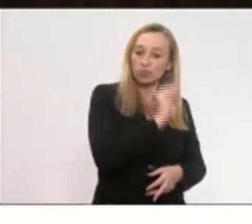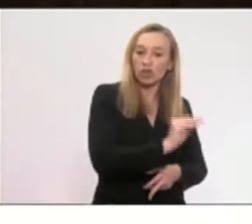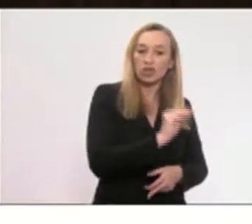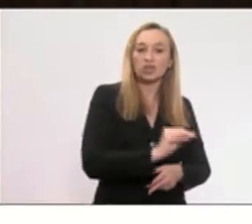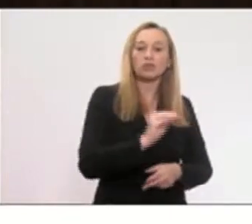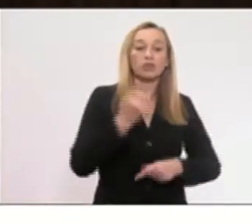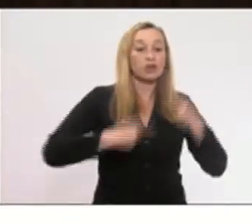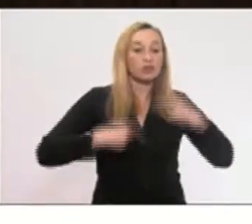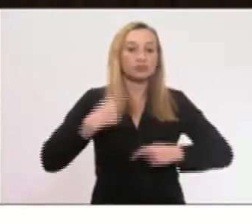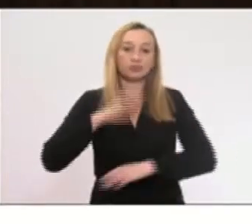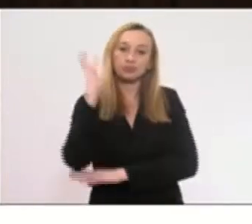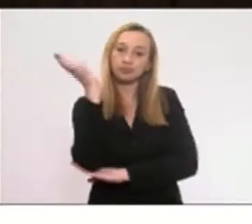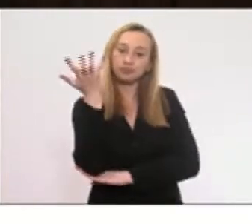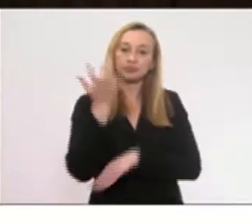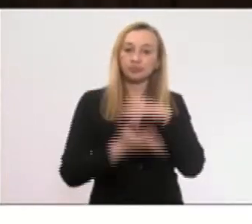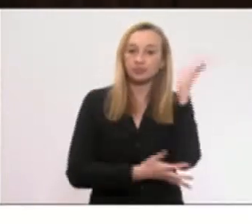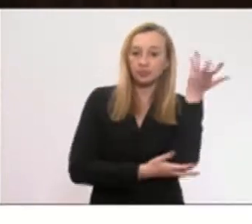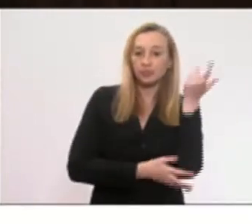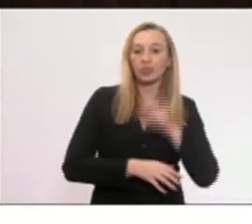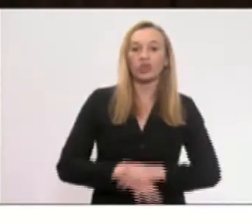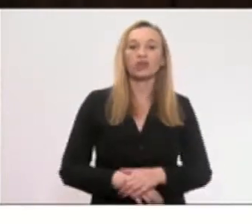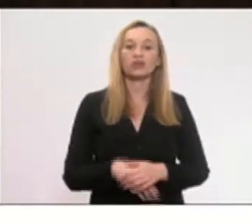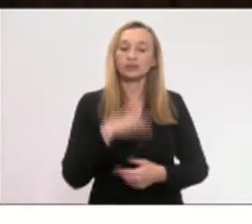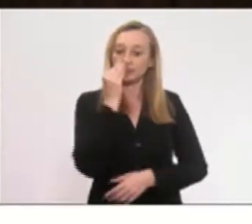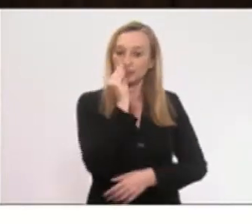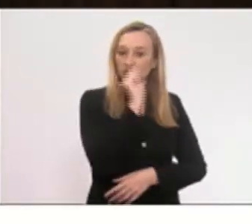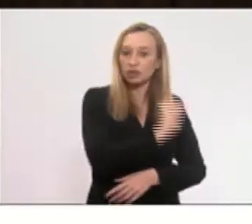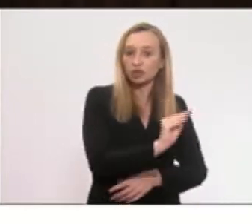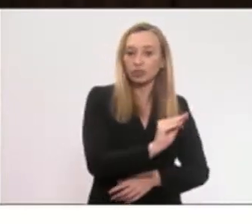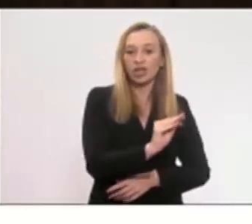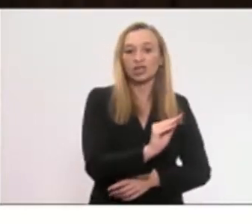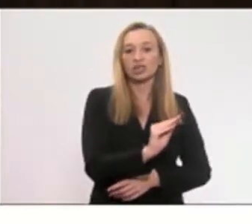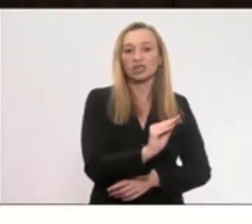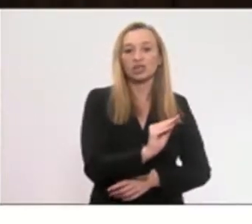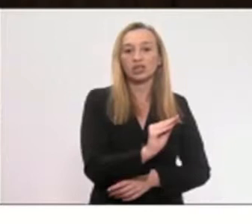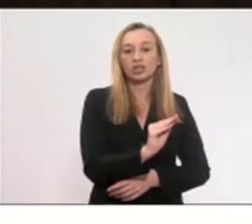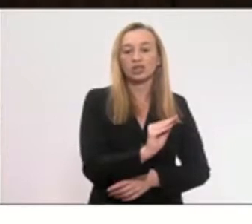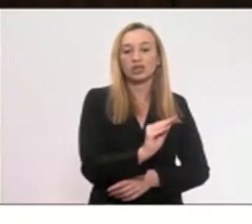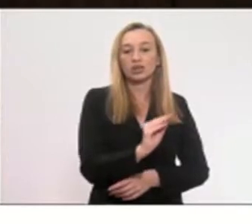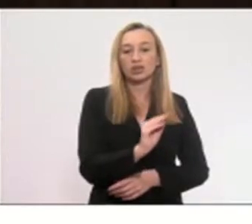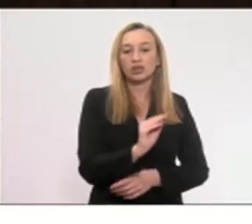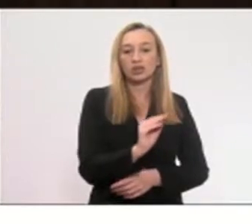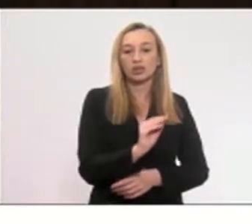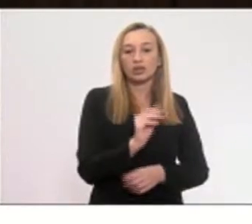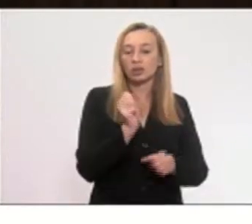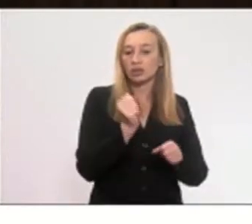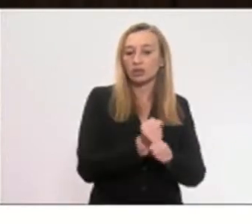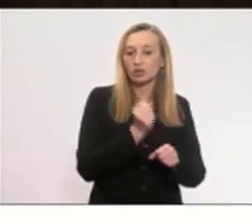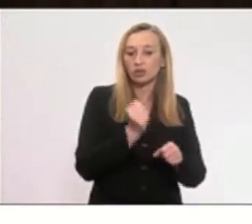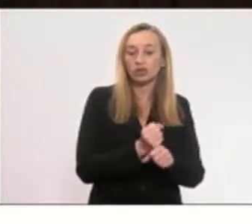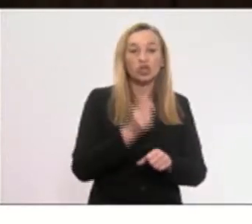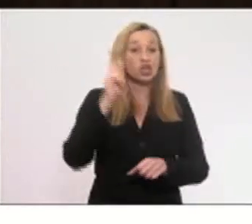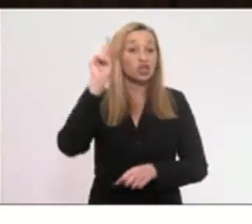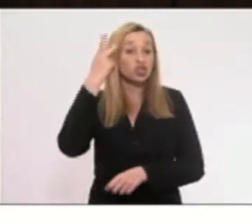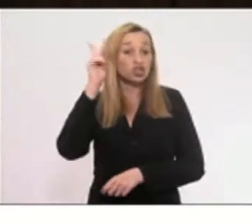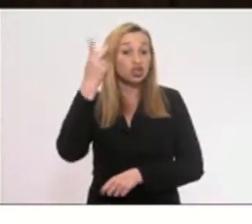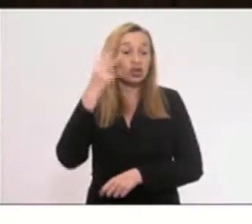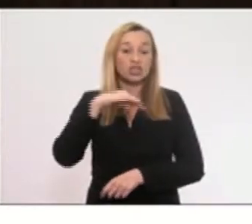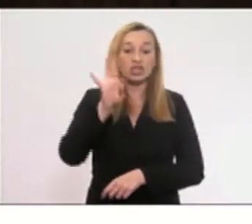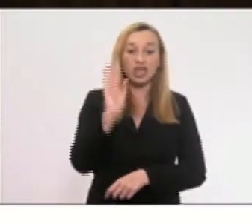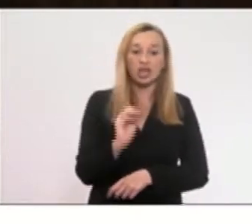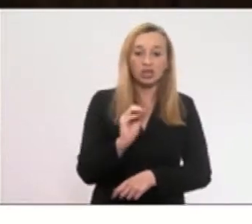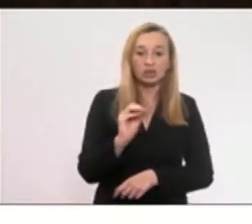ambiente, o desprezo pela construção histórica de técnicos e técnicas que